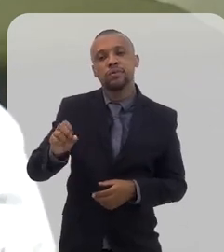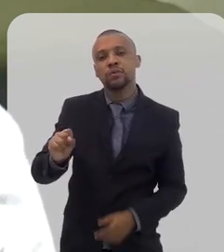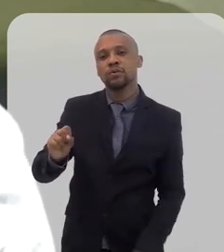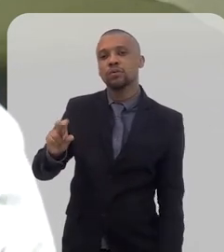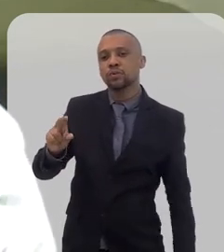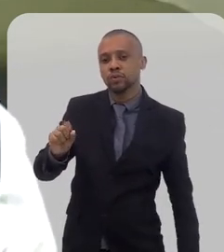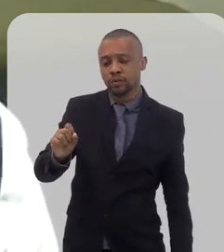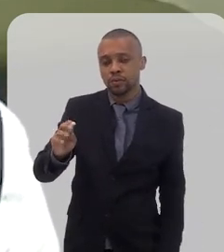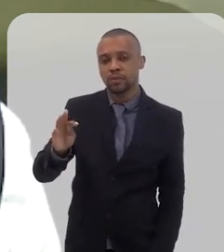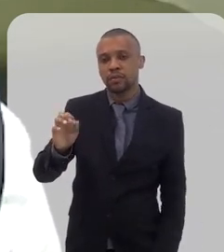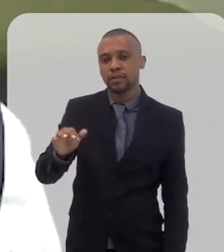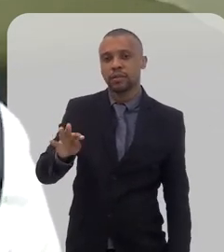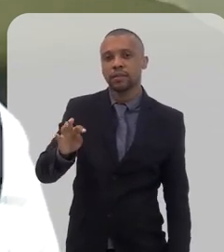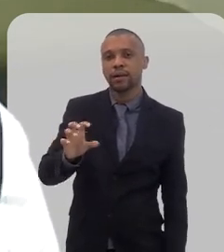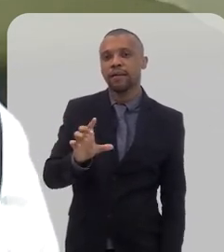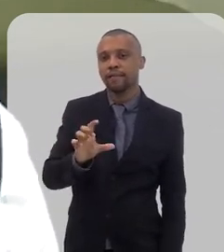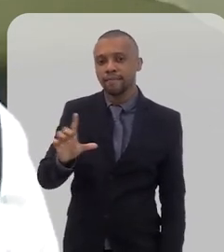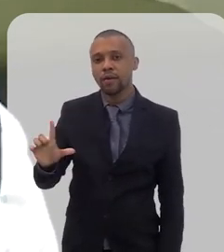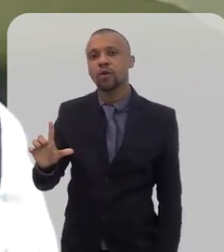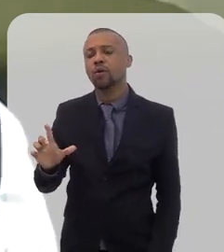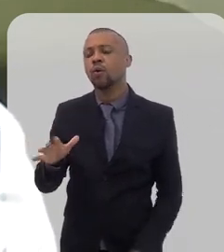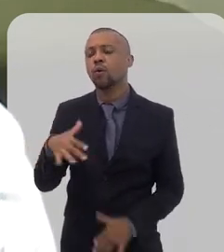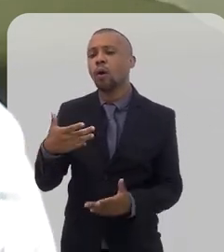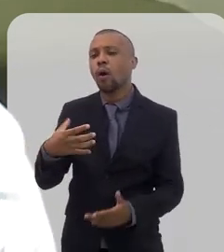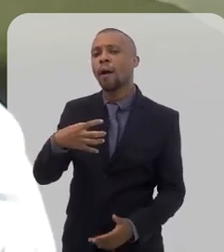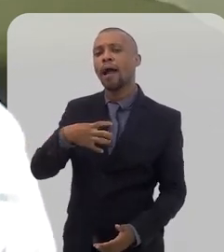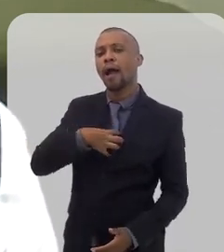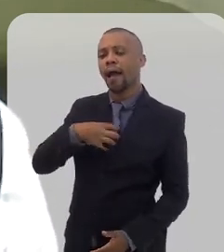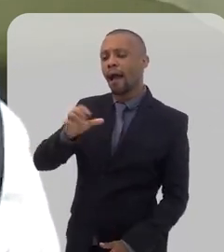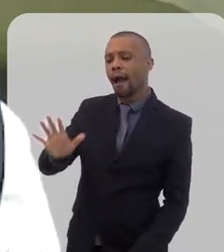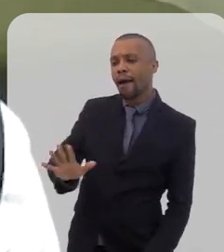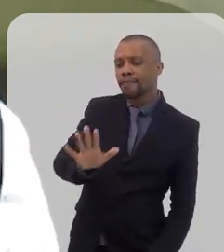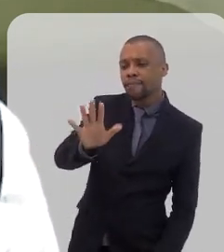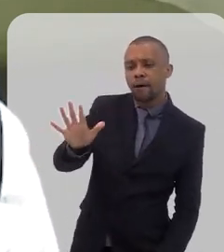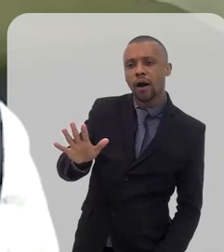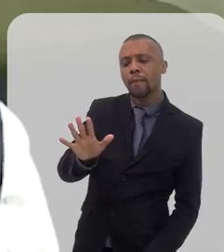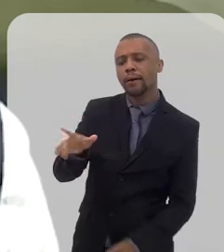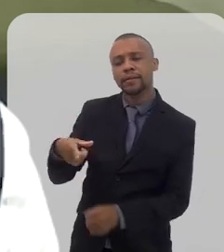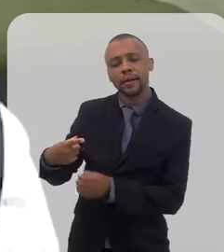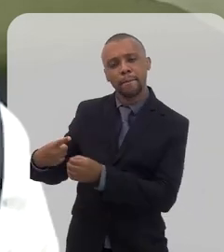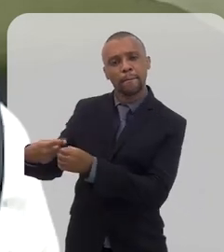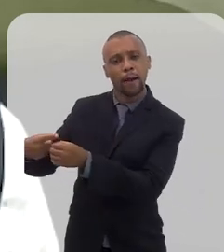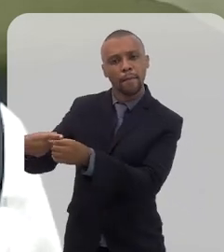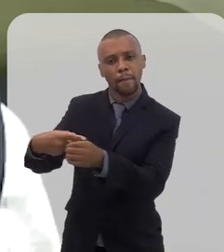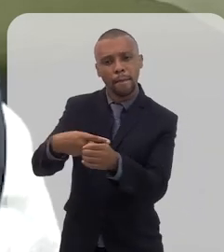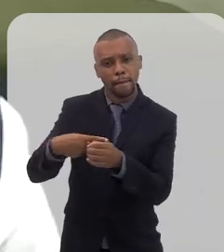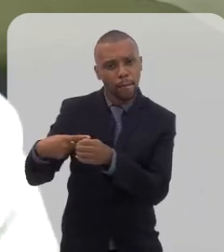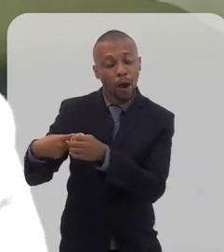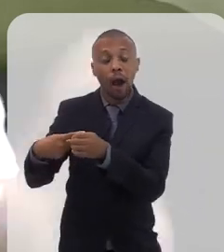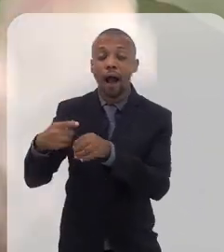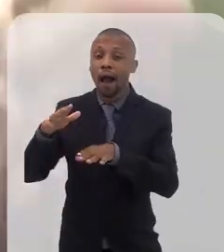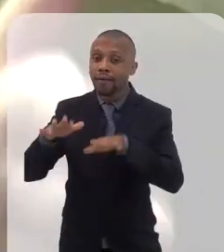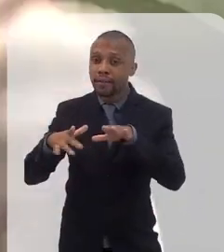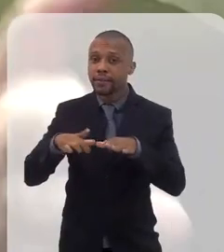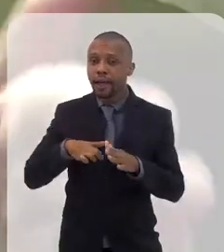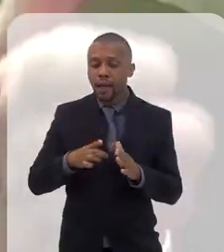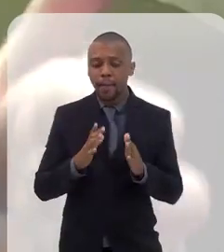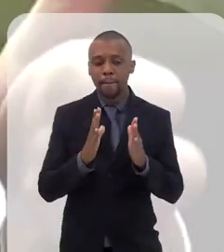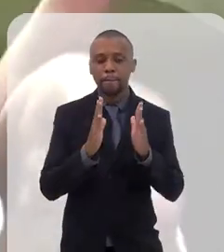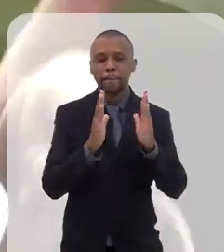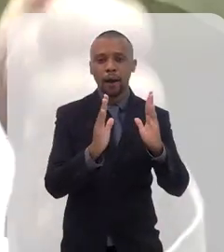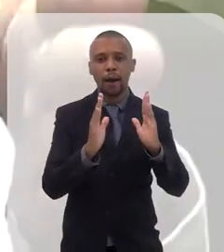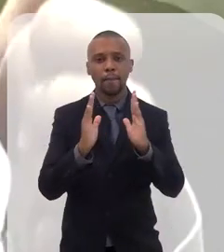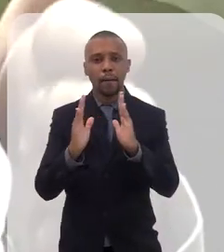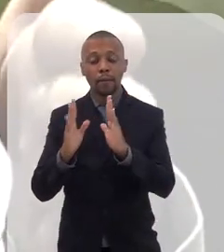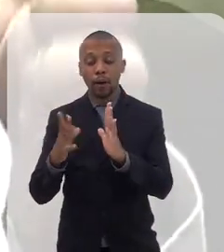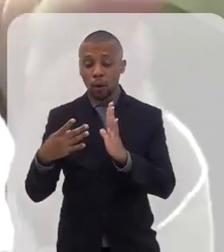é importantíssimo investigar qual a morfologia daquele logradouro, né? Na verdade ela é feita por faces de quadra,